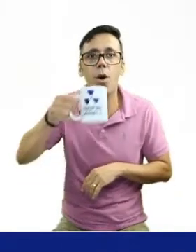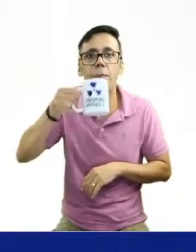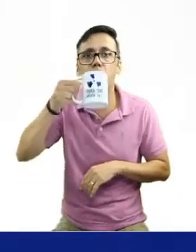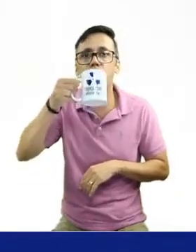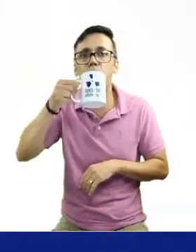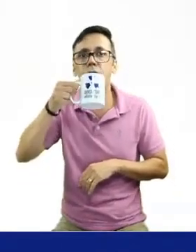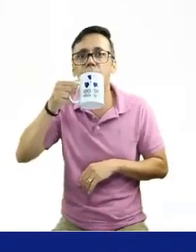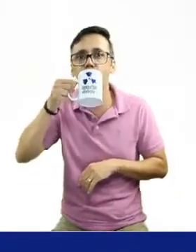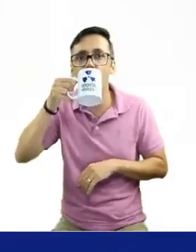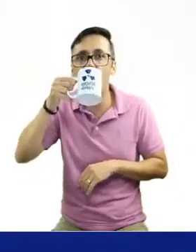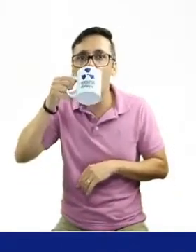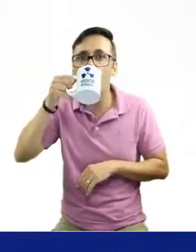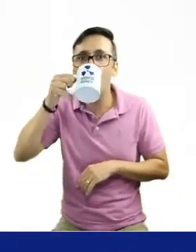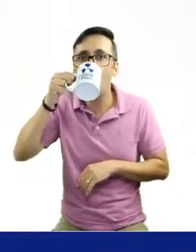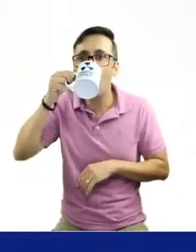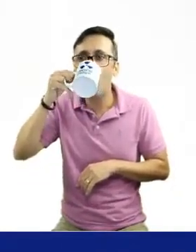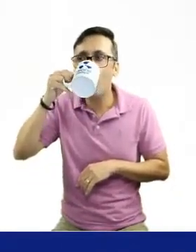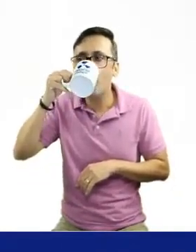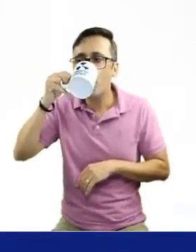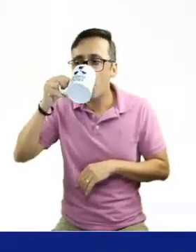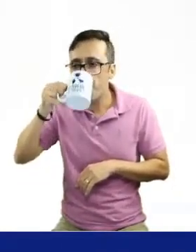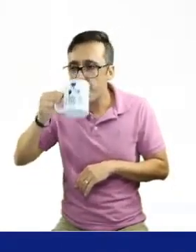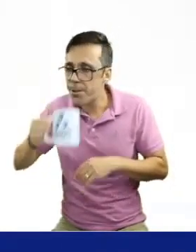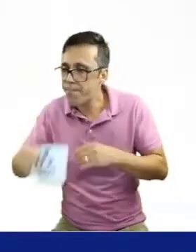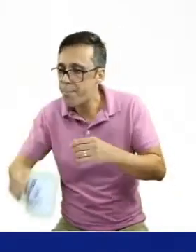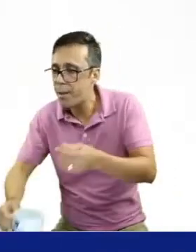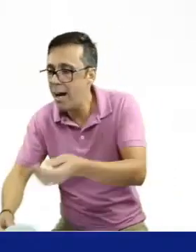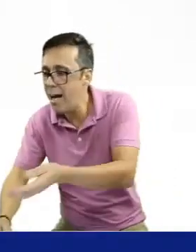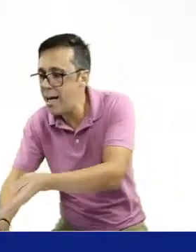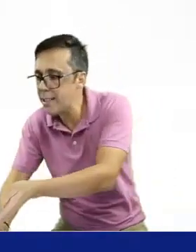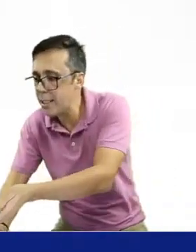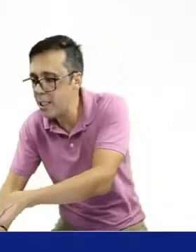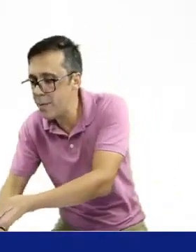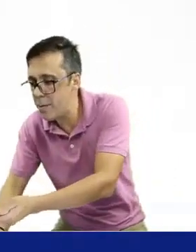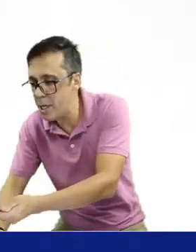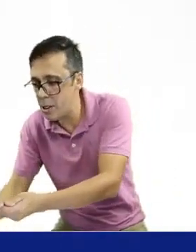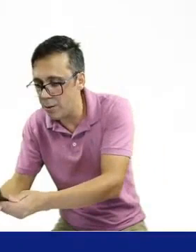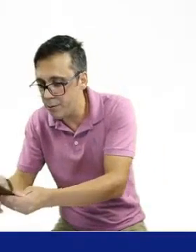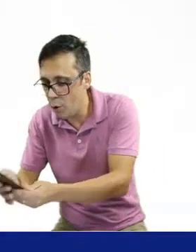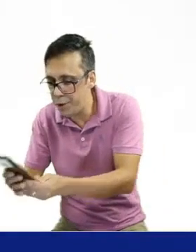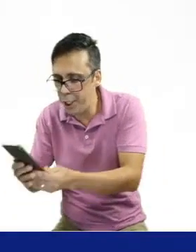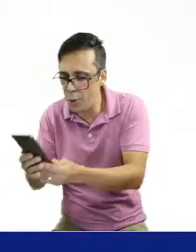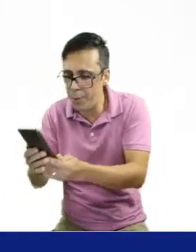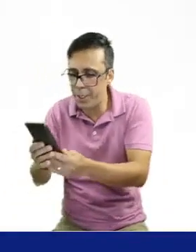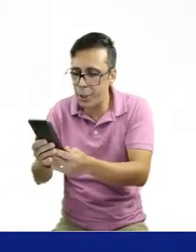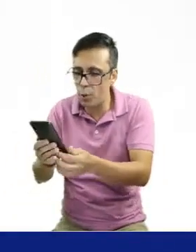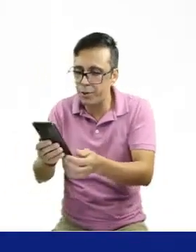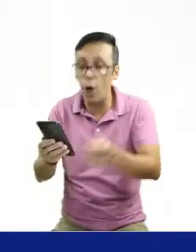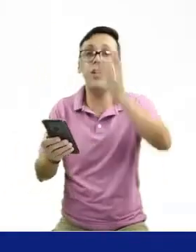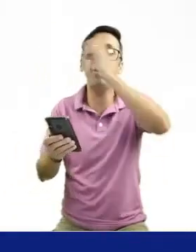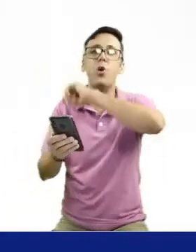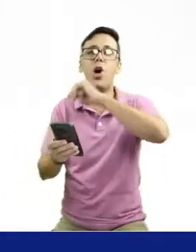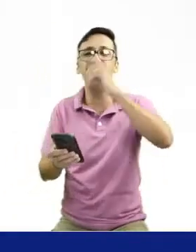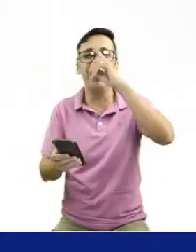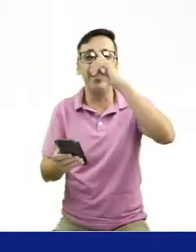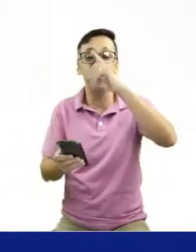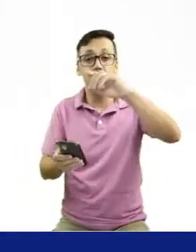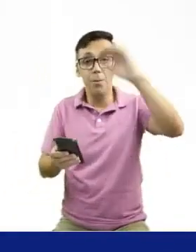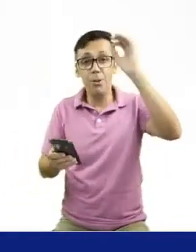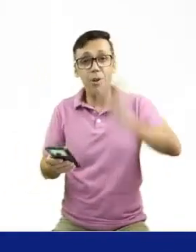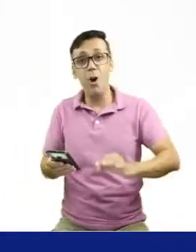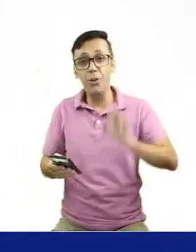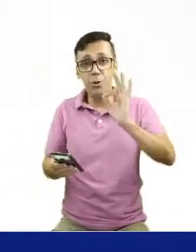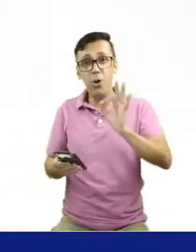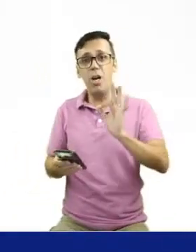qual a pergunta do Rodrigo ah ah tá aqui na minha mão Rodrigo Pedro Gomes Rodrigo Gomes